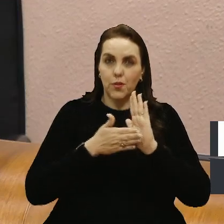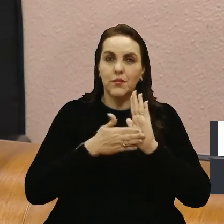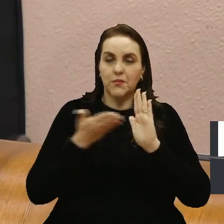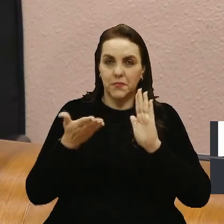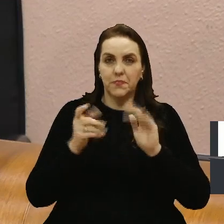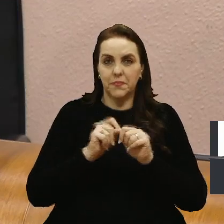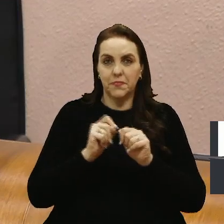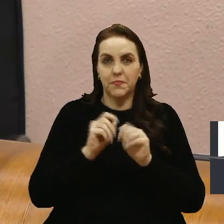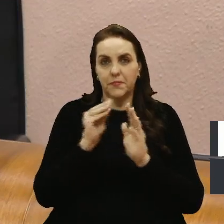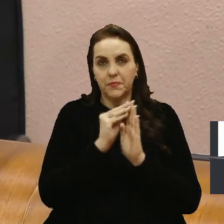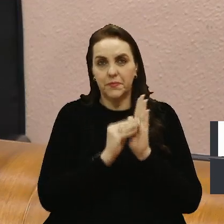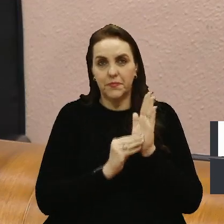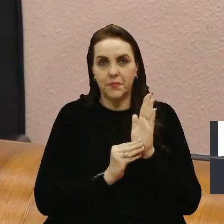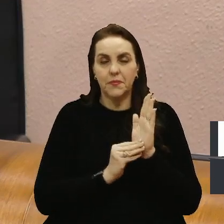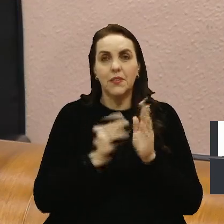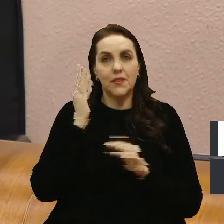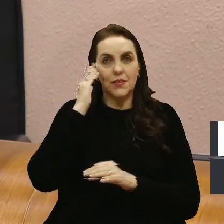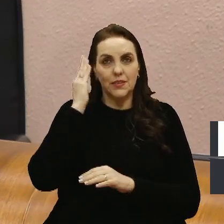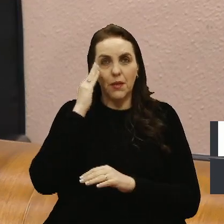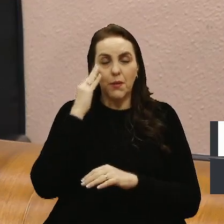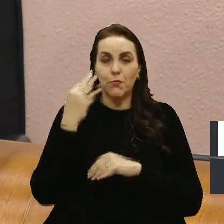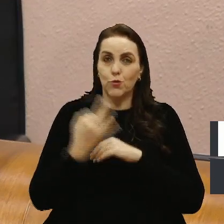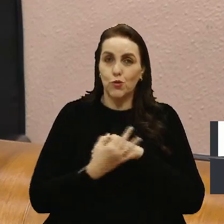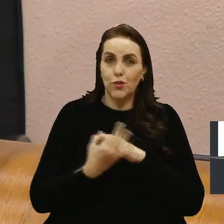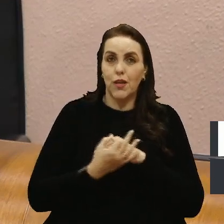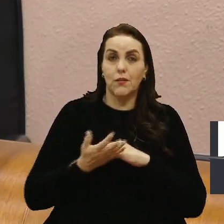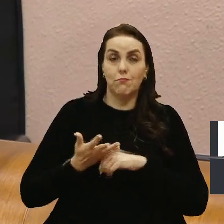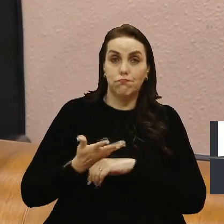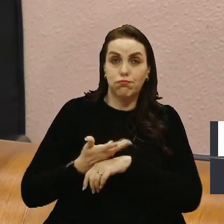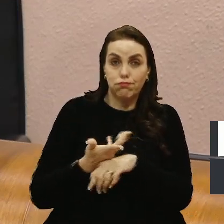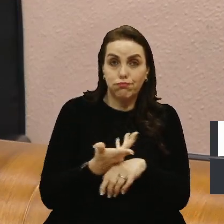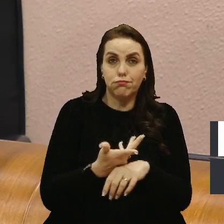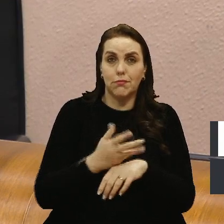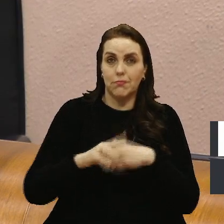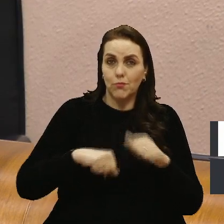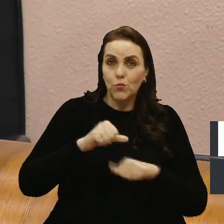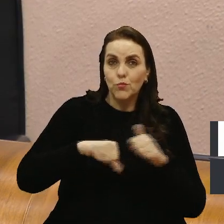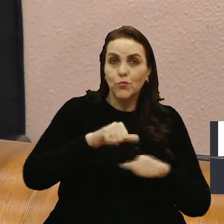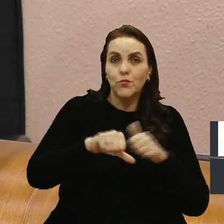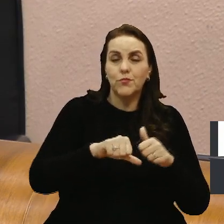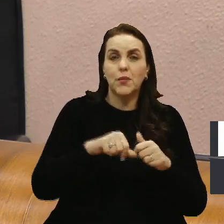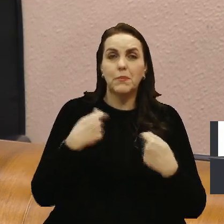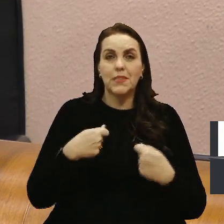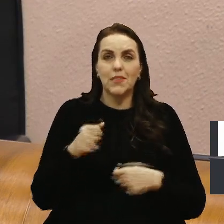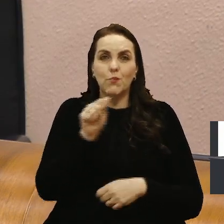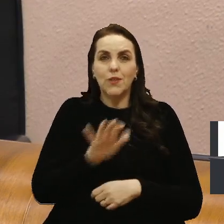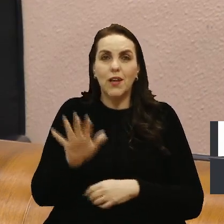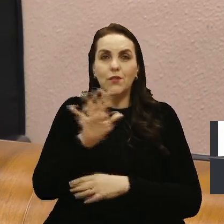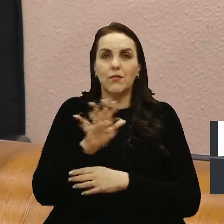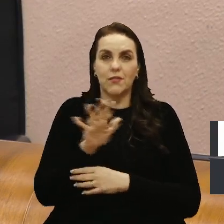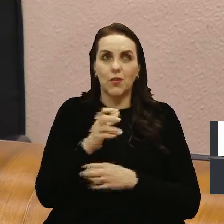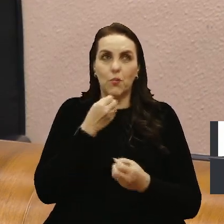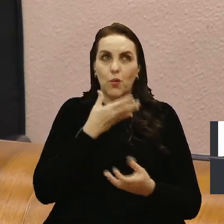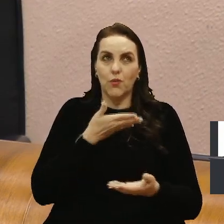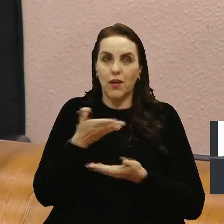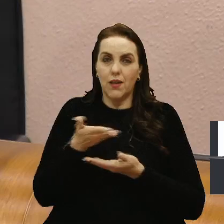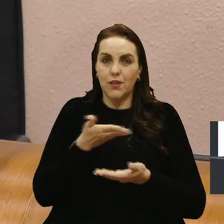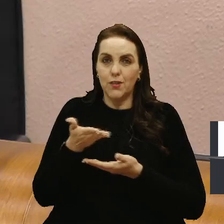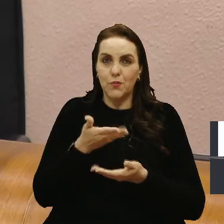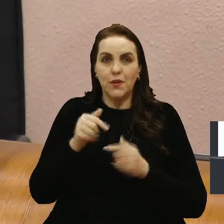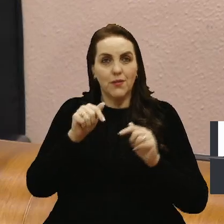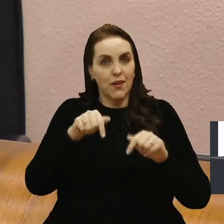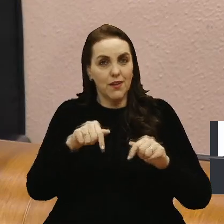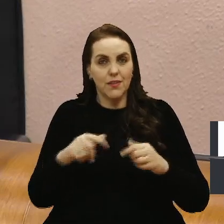Nós sabemos que o direito ele é dinâmico, a gente precisa se atualizar para que a gente possa dar o bom atendimento a esta